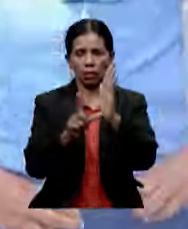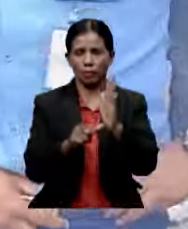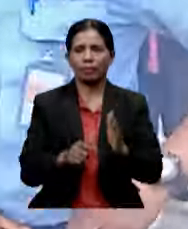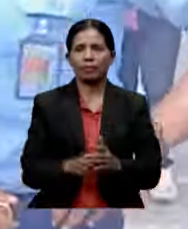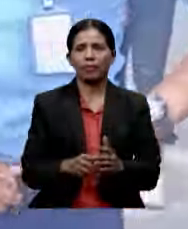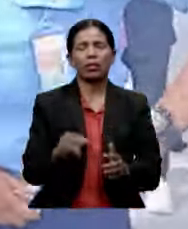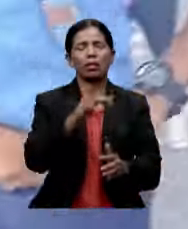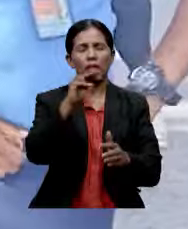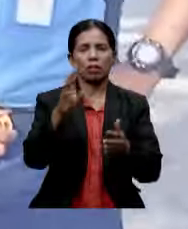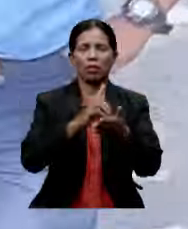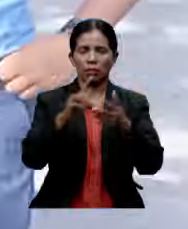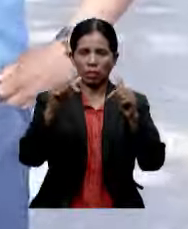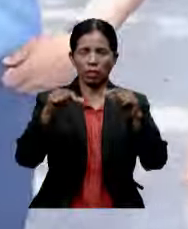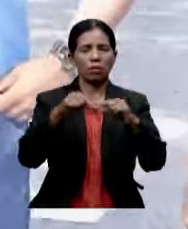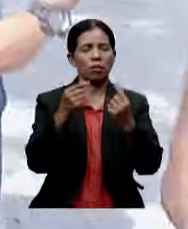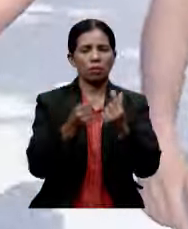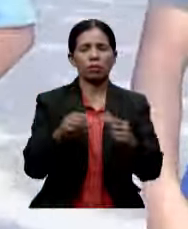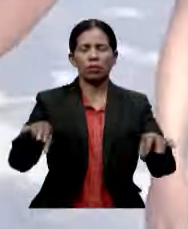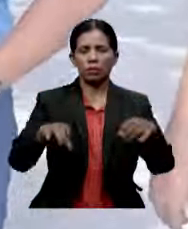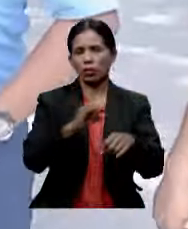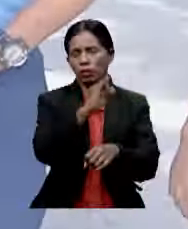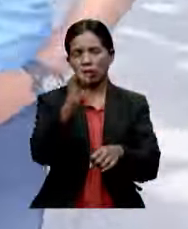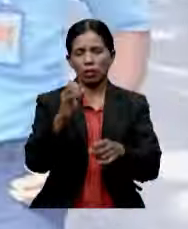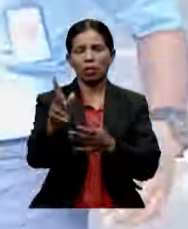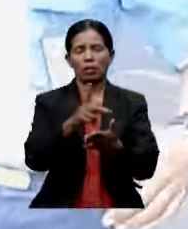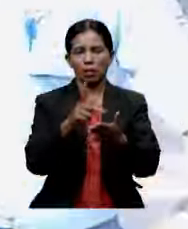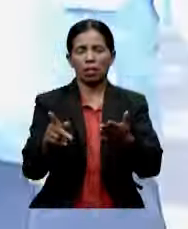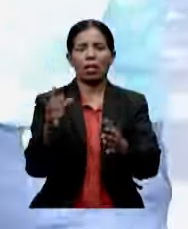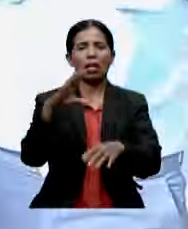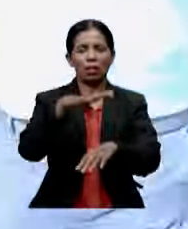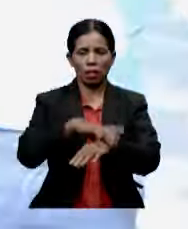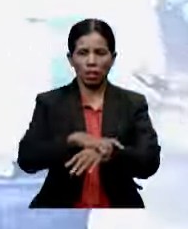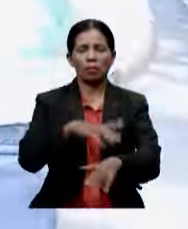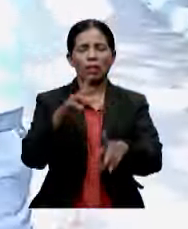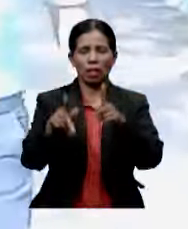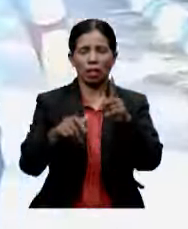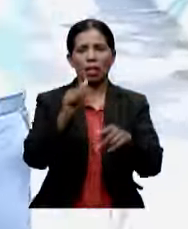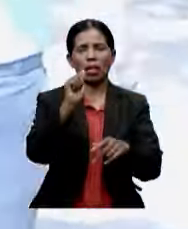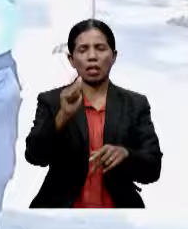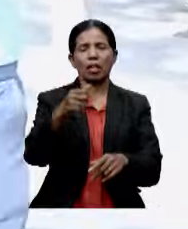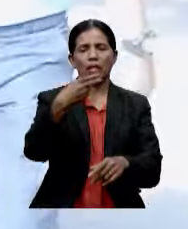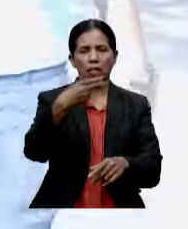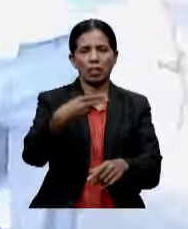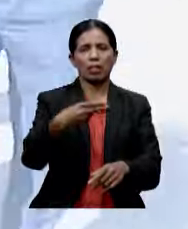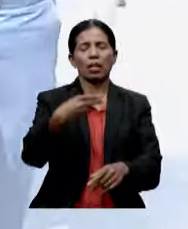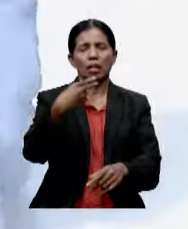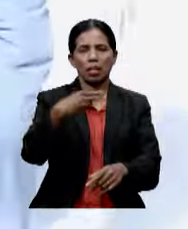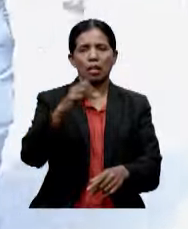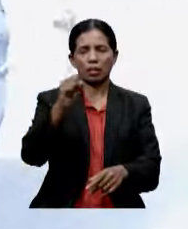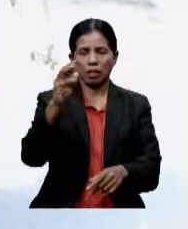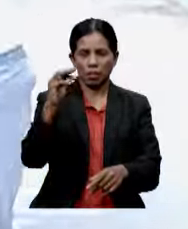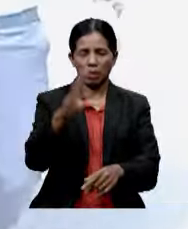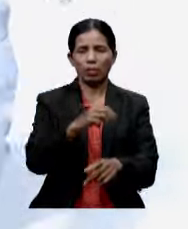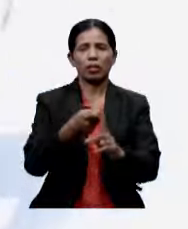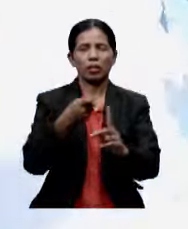né, equipa conjunta Serviço de Investigação Criminal Nebehalo busca para suspeito HSMI, composto Rússia